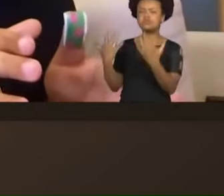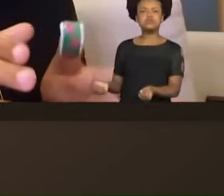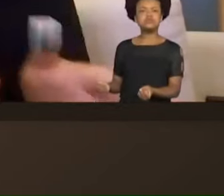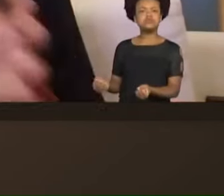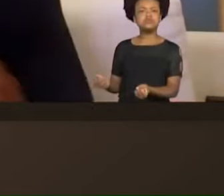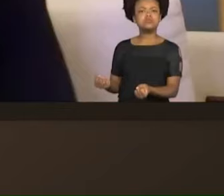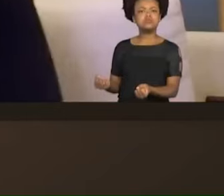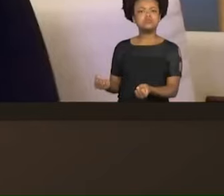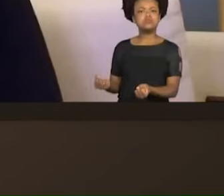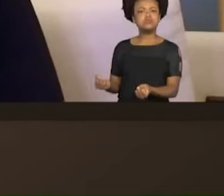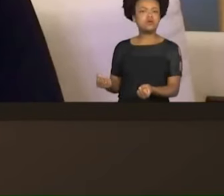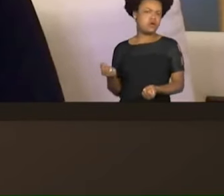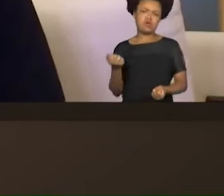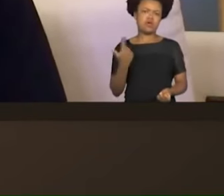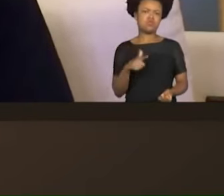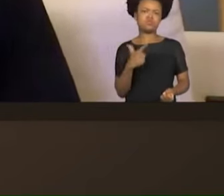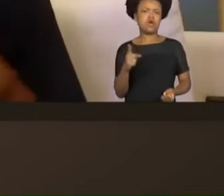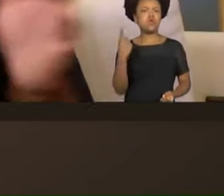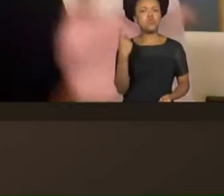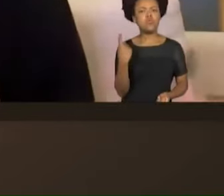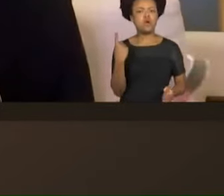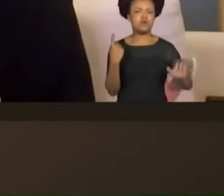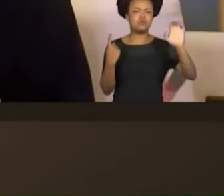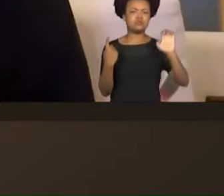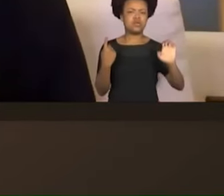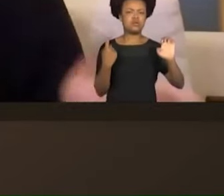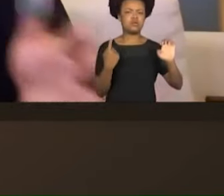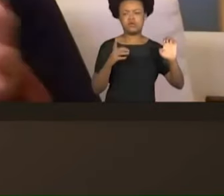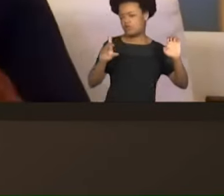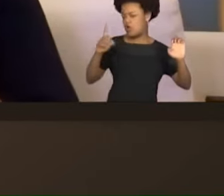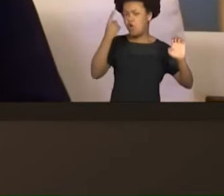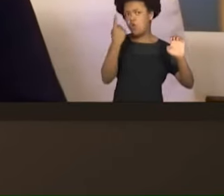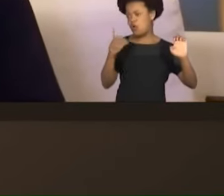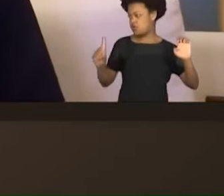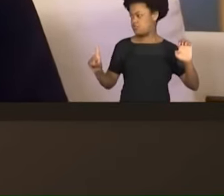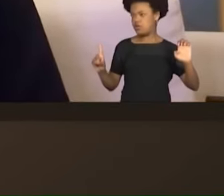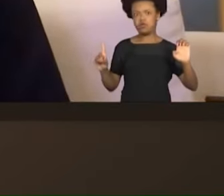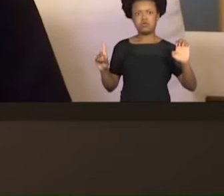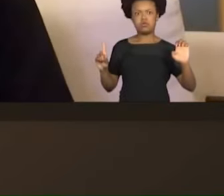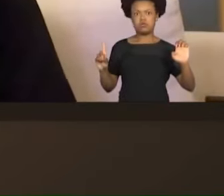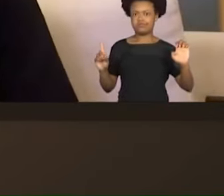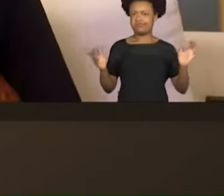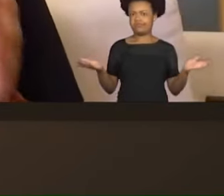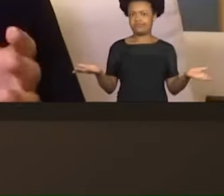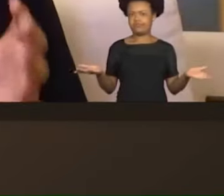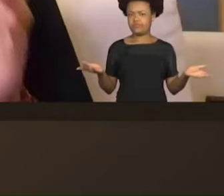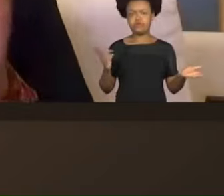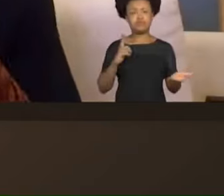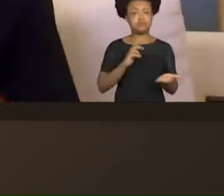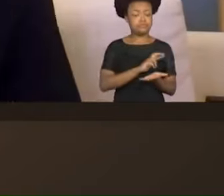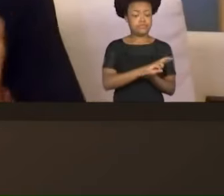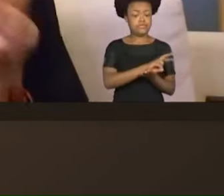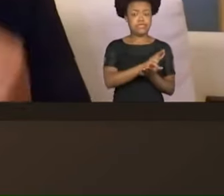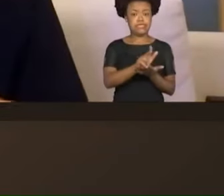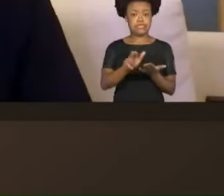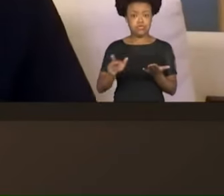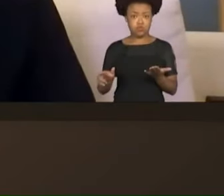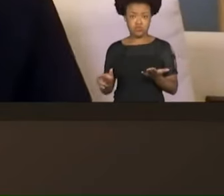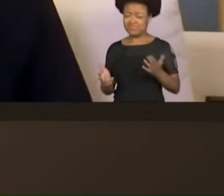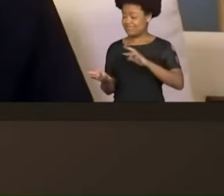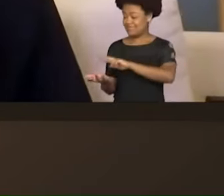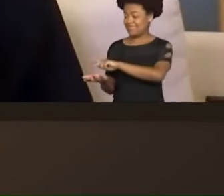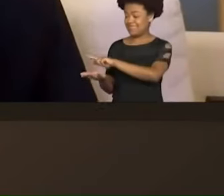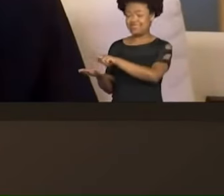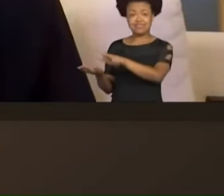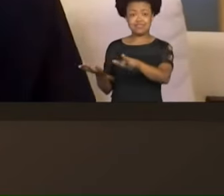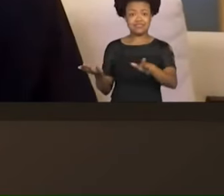uma esquerda, não existe uma direita, existem várias direitas, existem várias esquerdas, não existe um identitário,